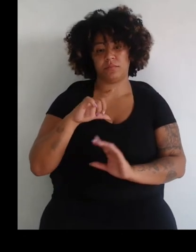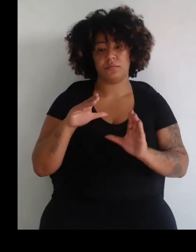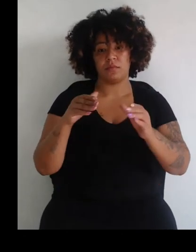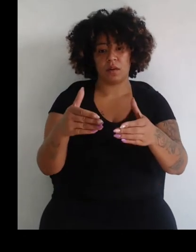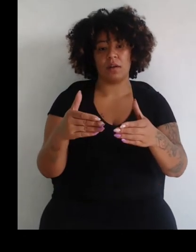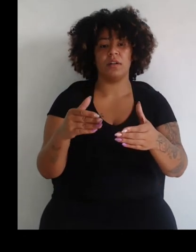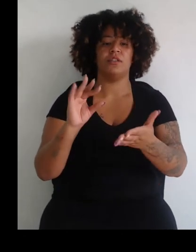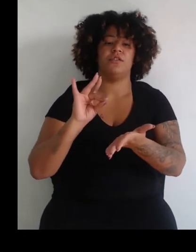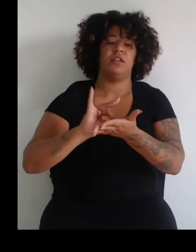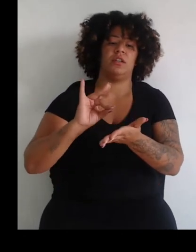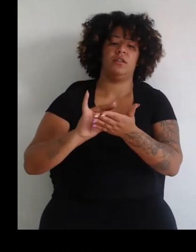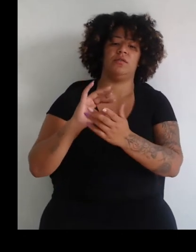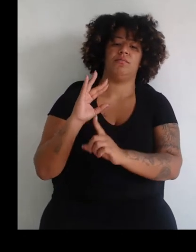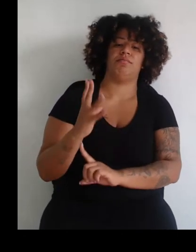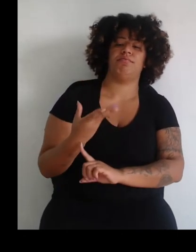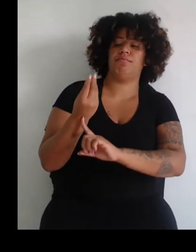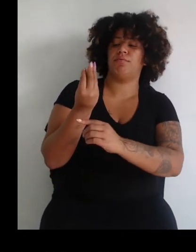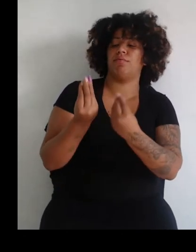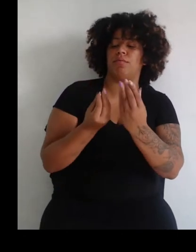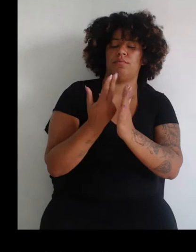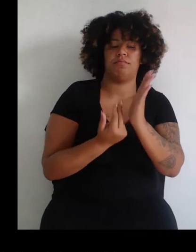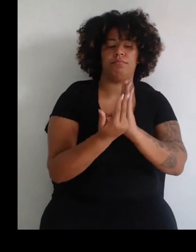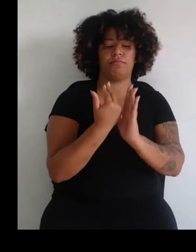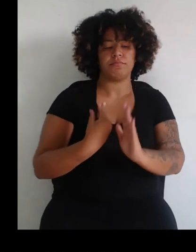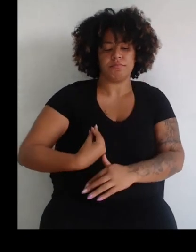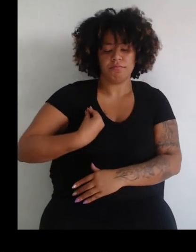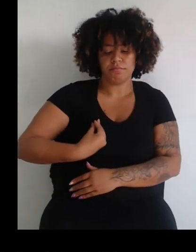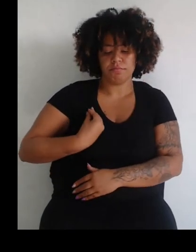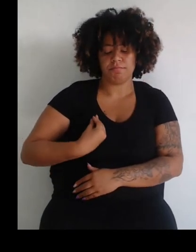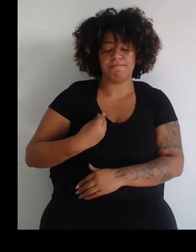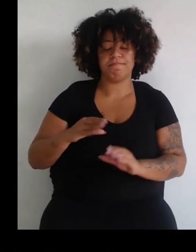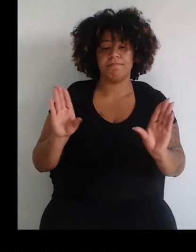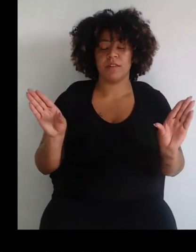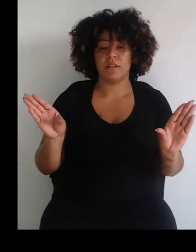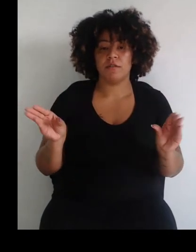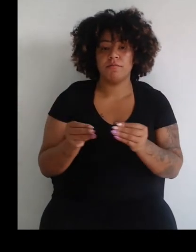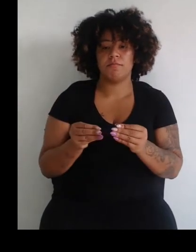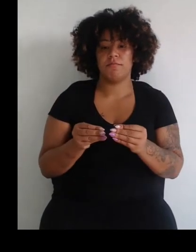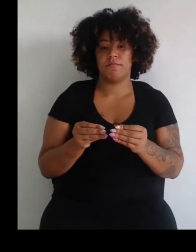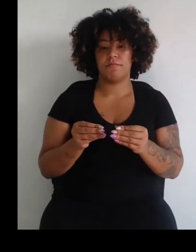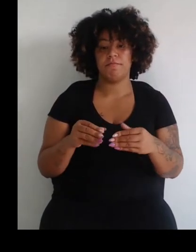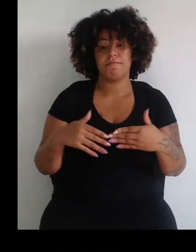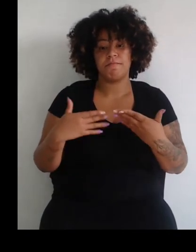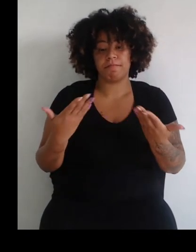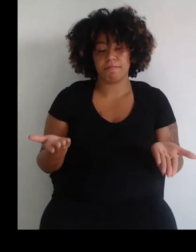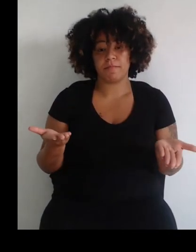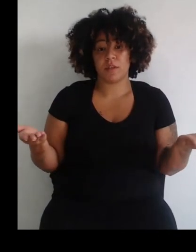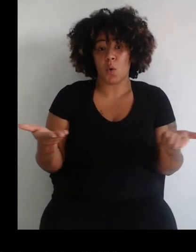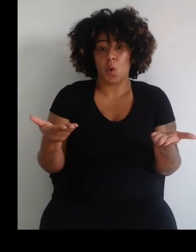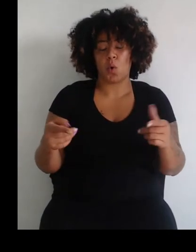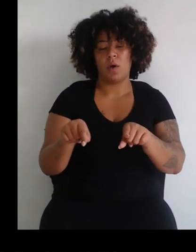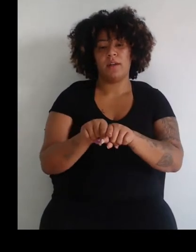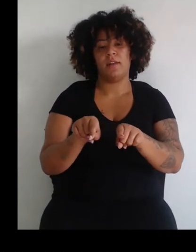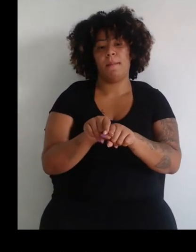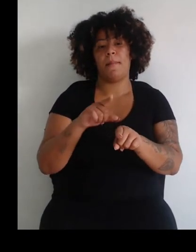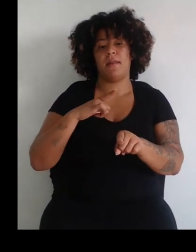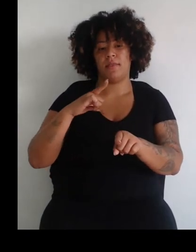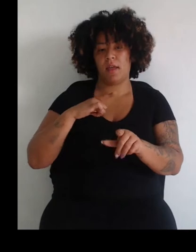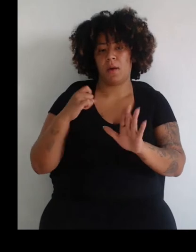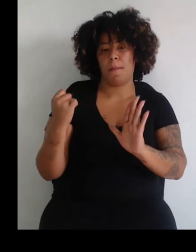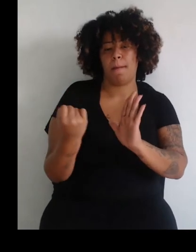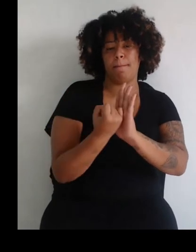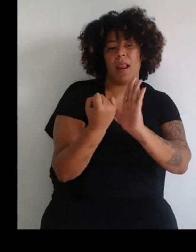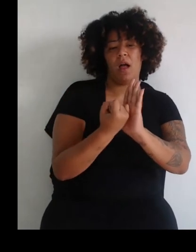maneiras como trabalho e sobre sua vida fecha aspas no entanto essa placa intitulada de fotografias de bacon